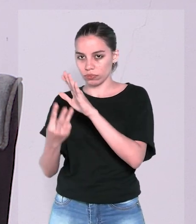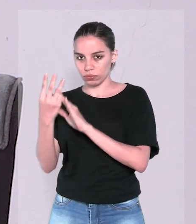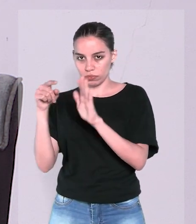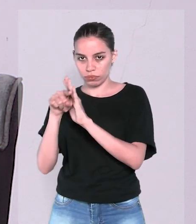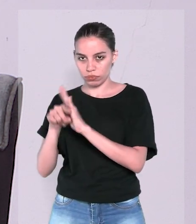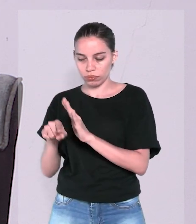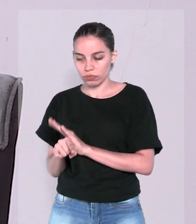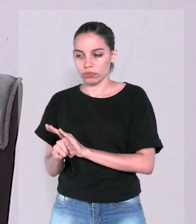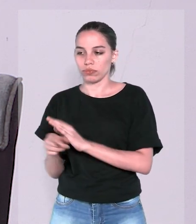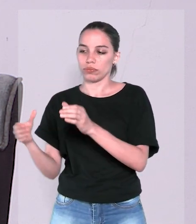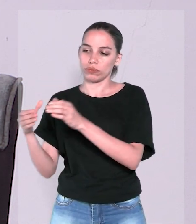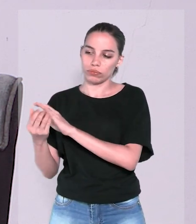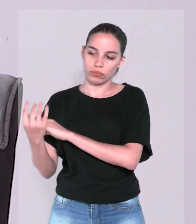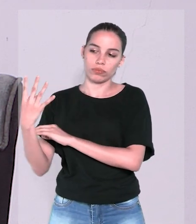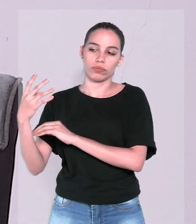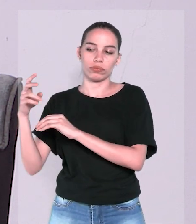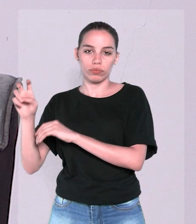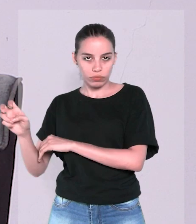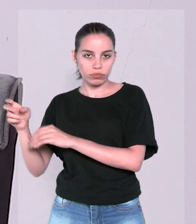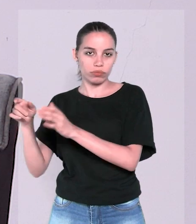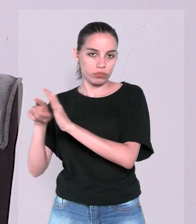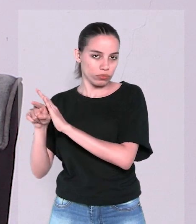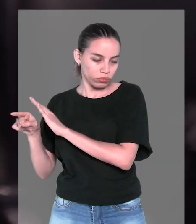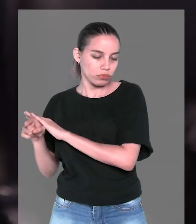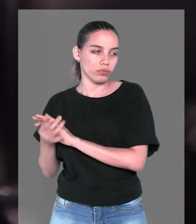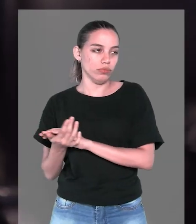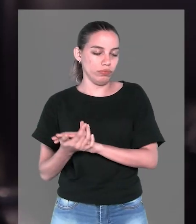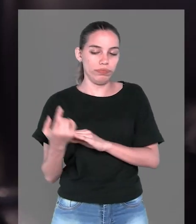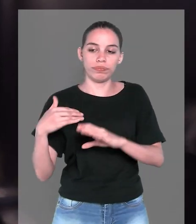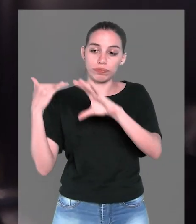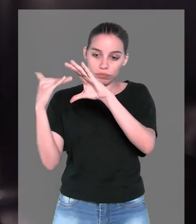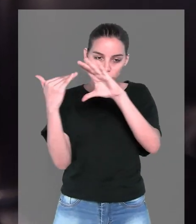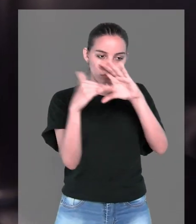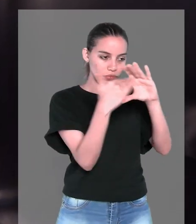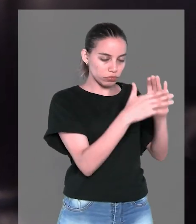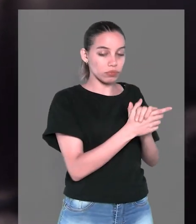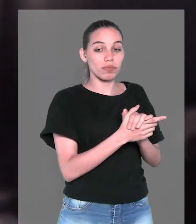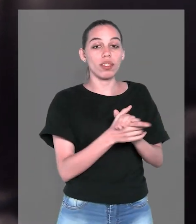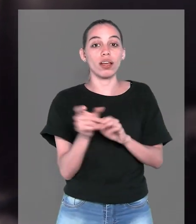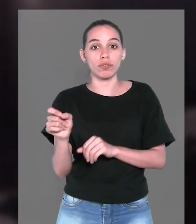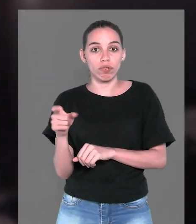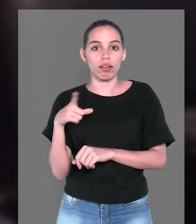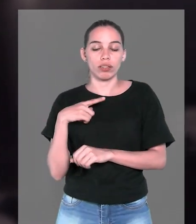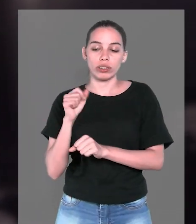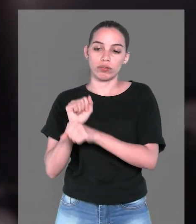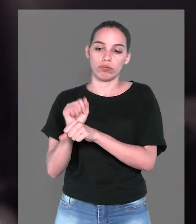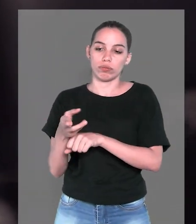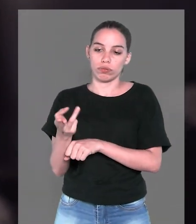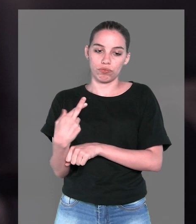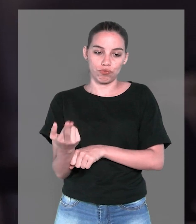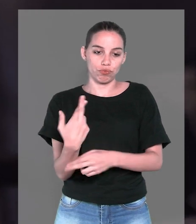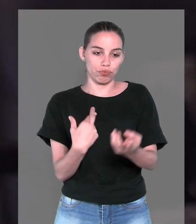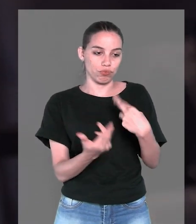pergunta, né? O que é que esse pessoal faz dentro do quarto? Na plateia, uma espectadora toma notas em um caderno sobre